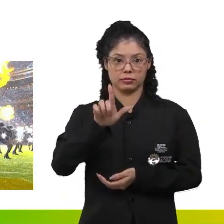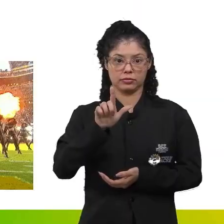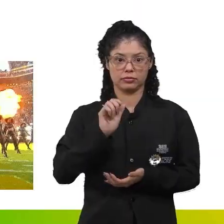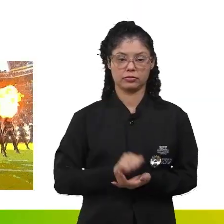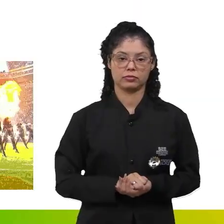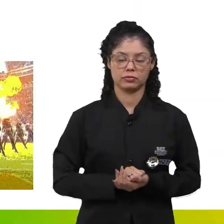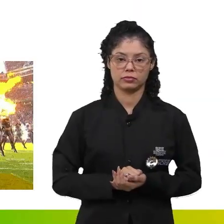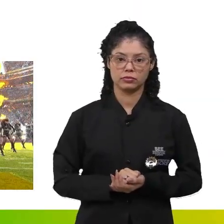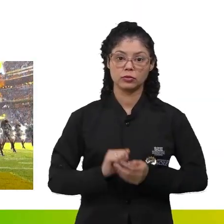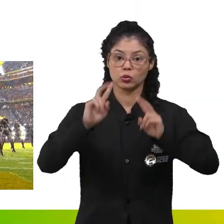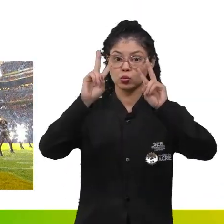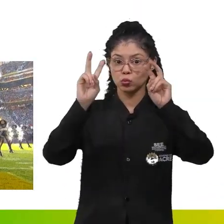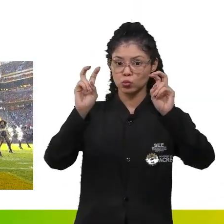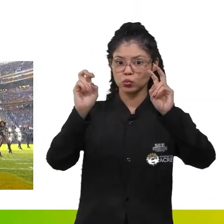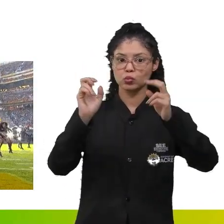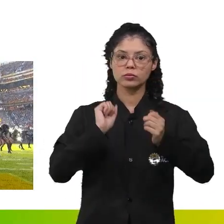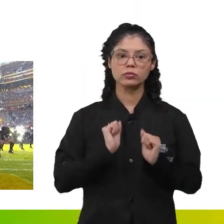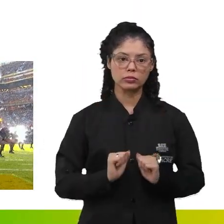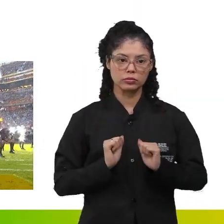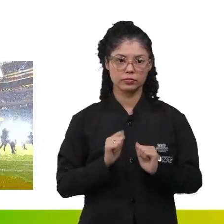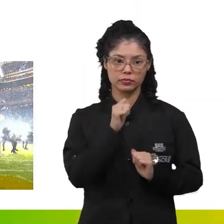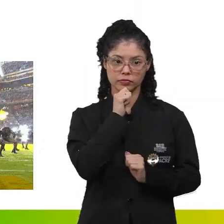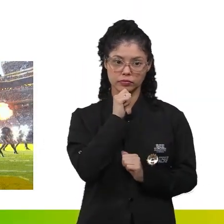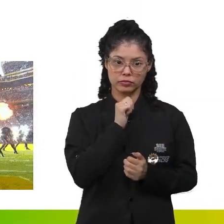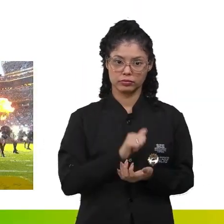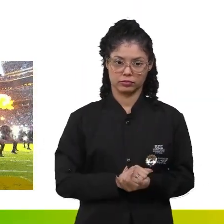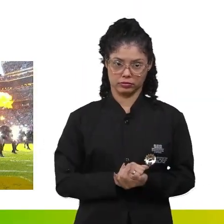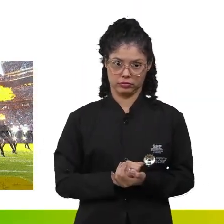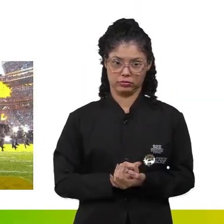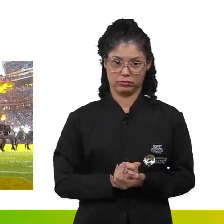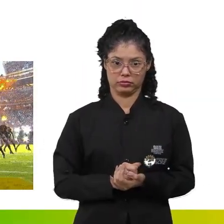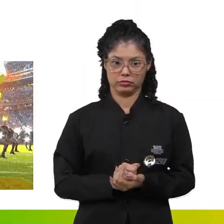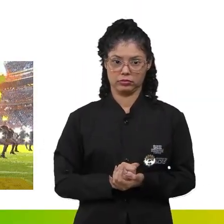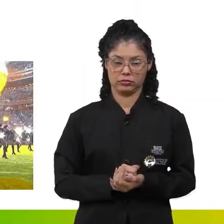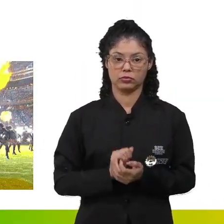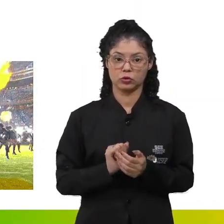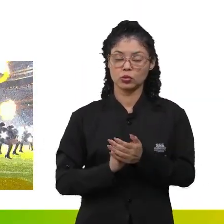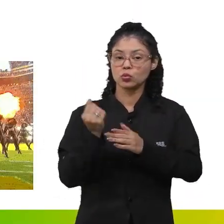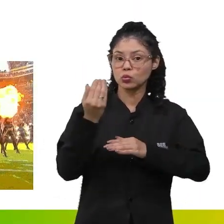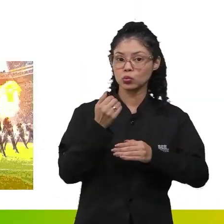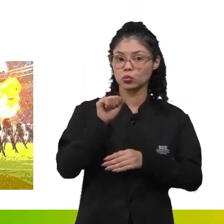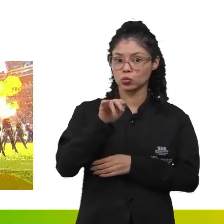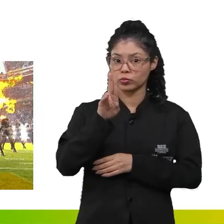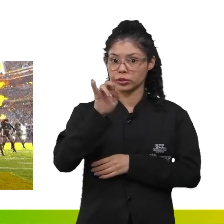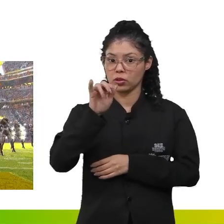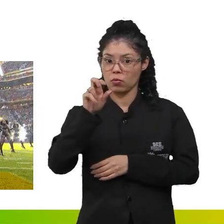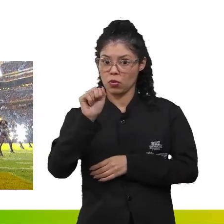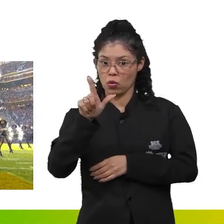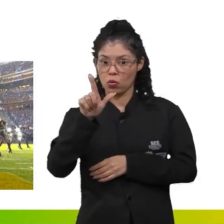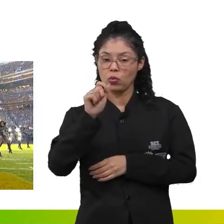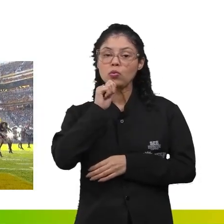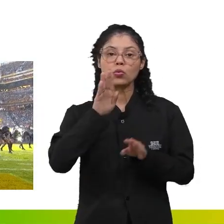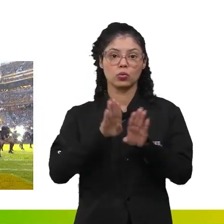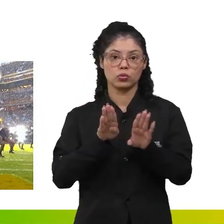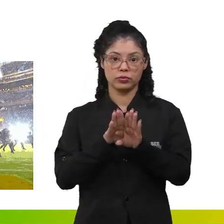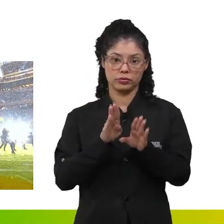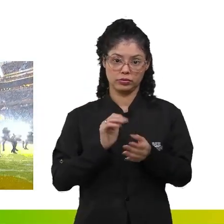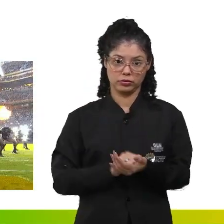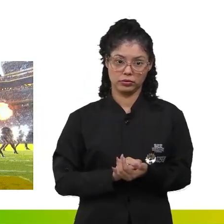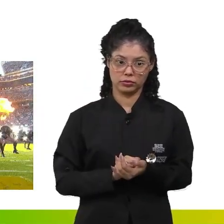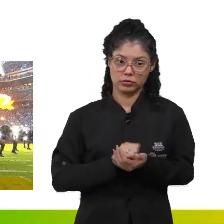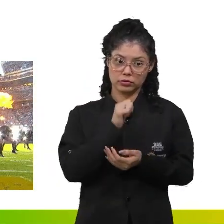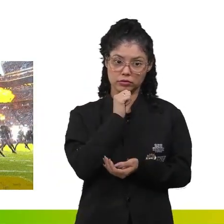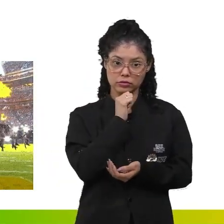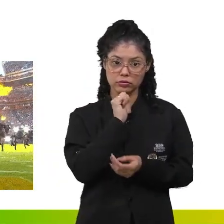tem um tópico que a gente pode entender, o NFL, é o Super Bowl final do National Football